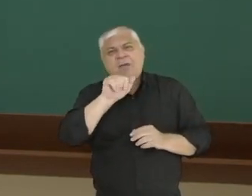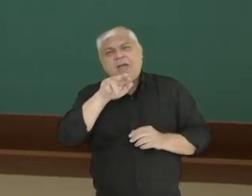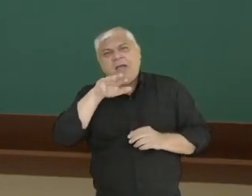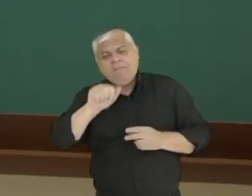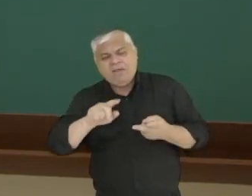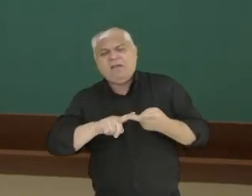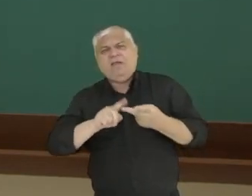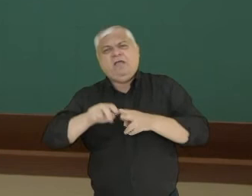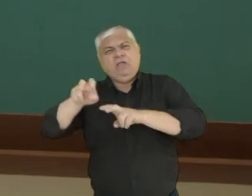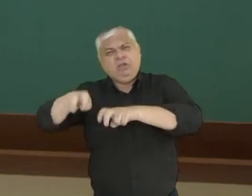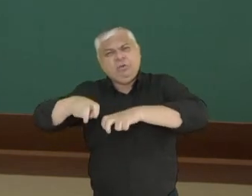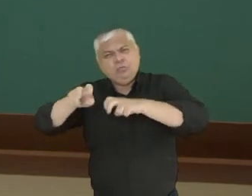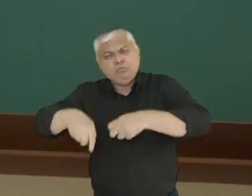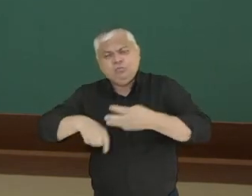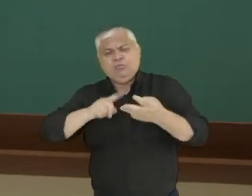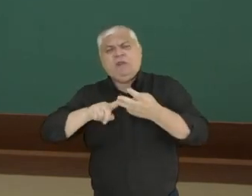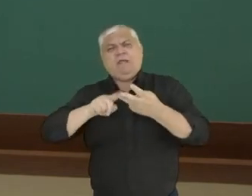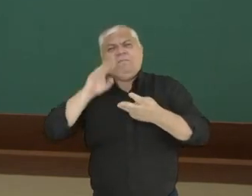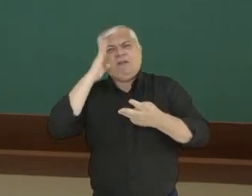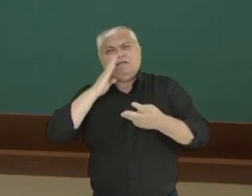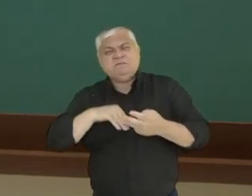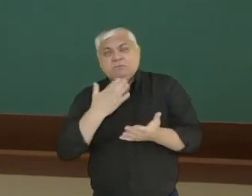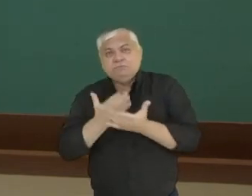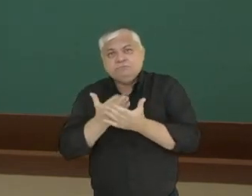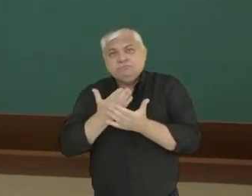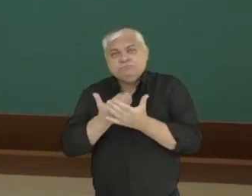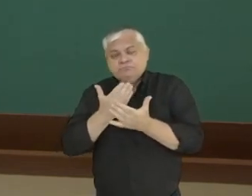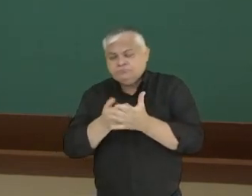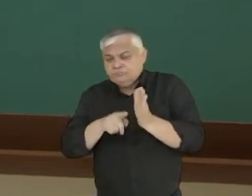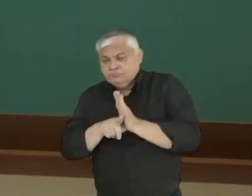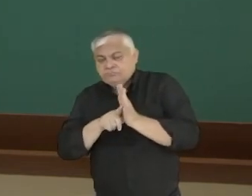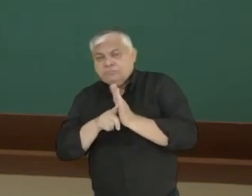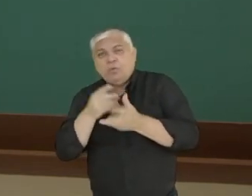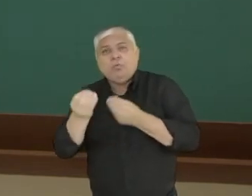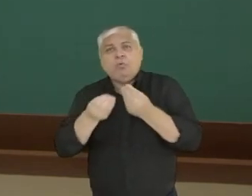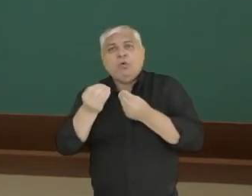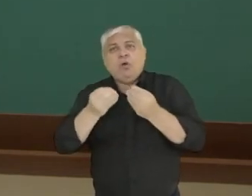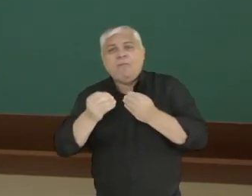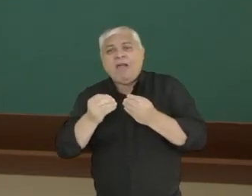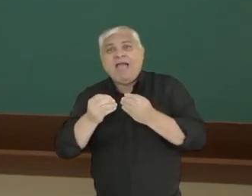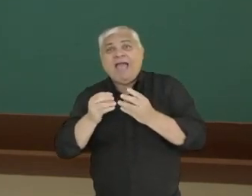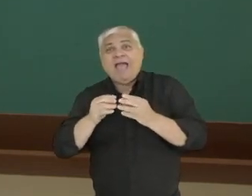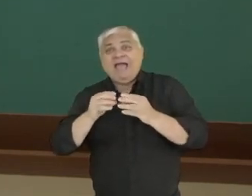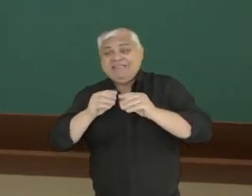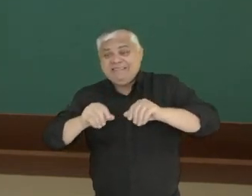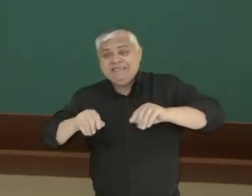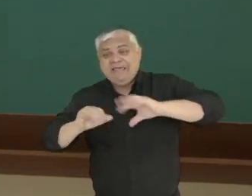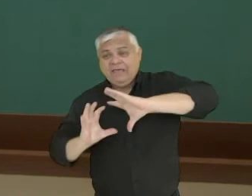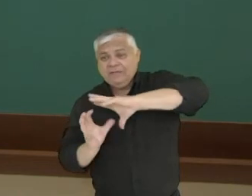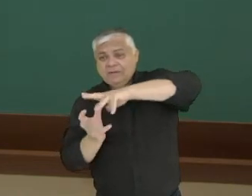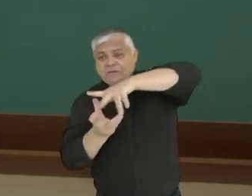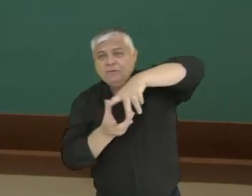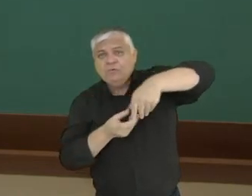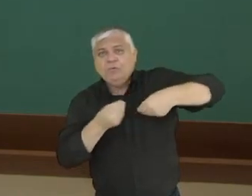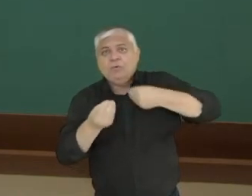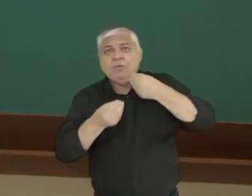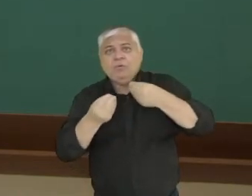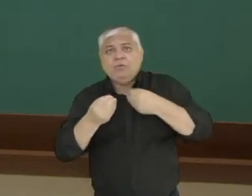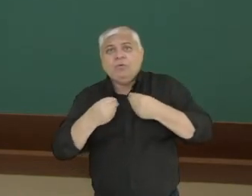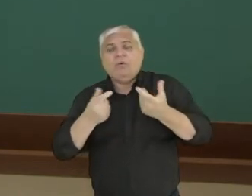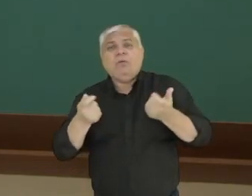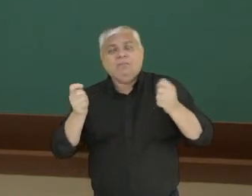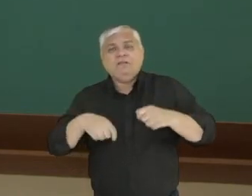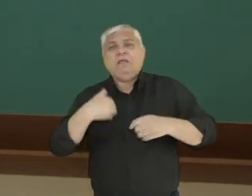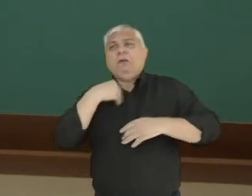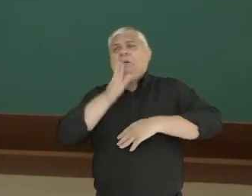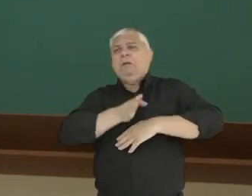da Agricultura, no caso do Brasil, a partir dessas imagens conseguem já realizar a tomada de decisões, sem necessariamente ter que se